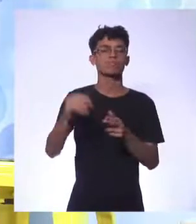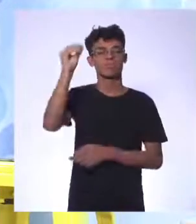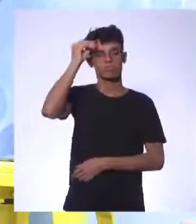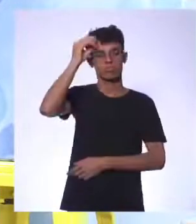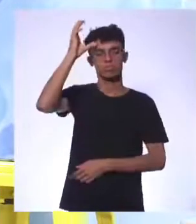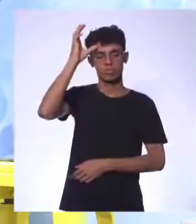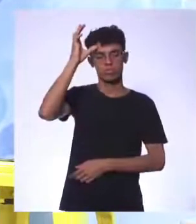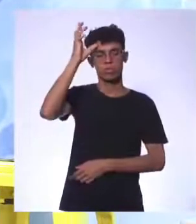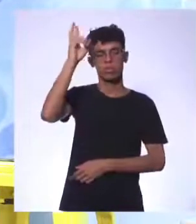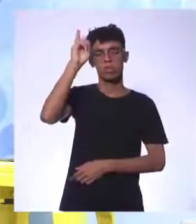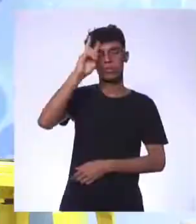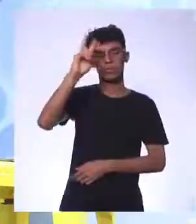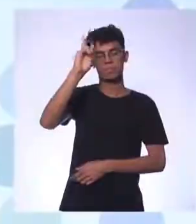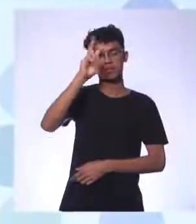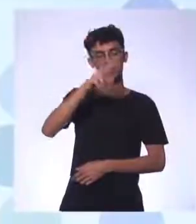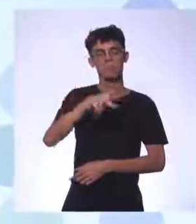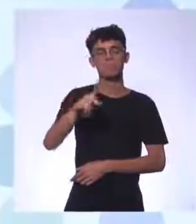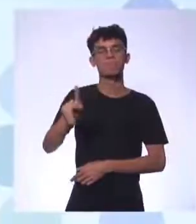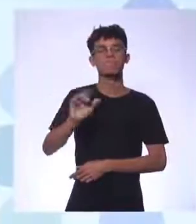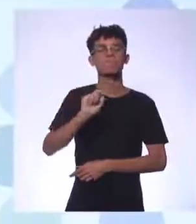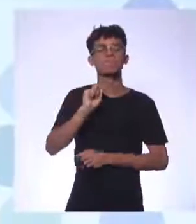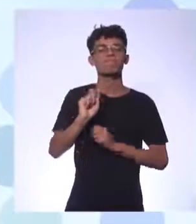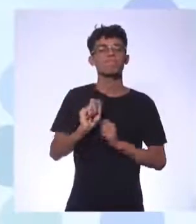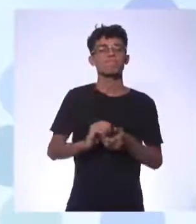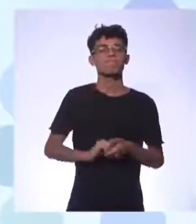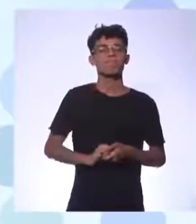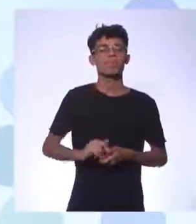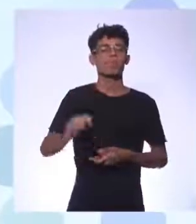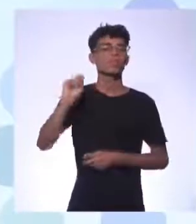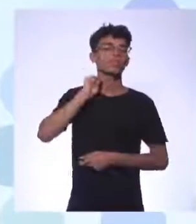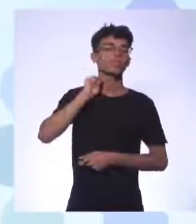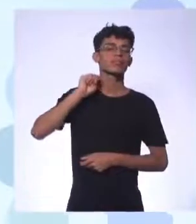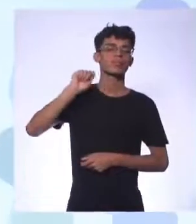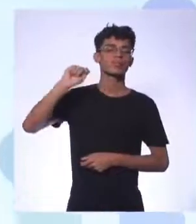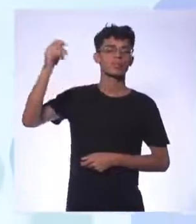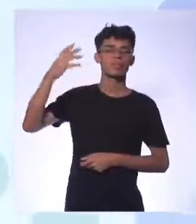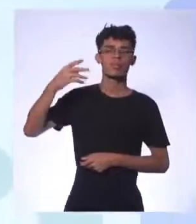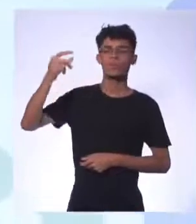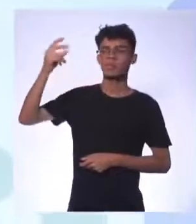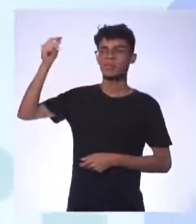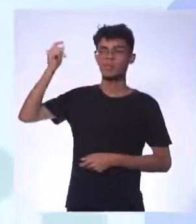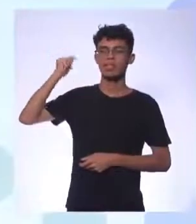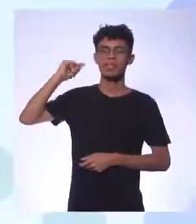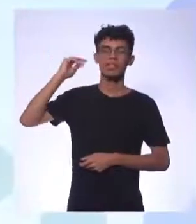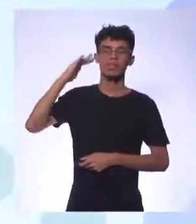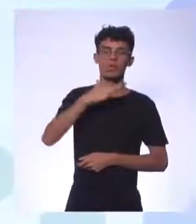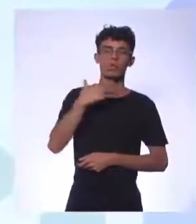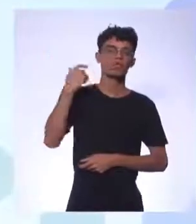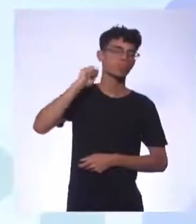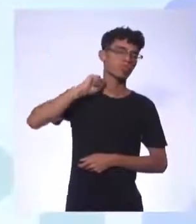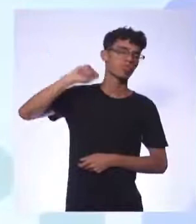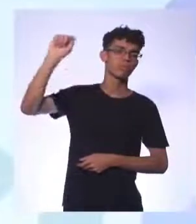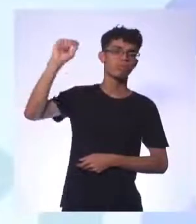vocês. Eu me lembro, Pro, que o Tiradentes ele foi morto em